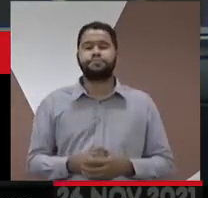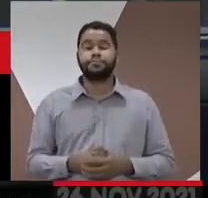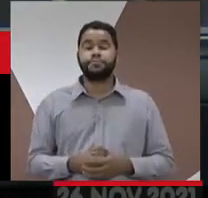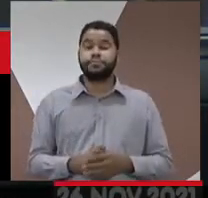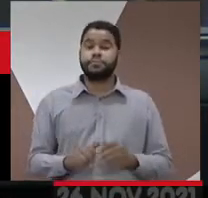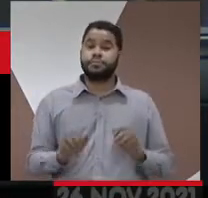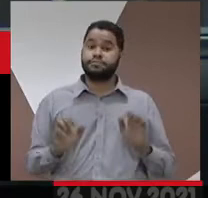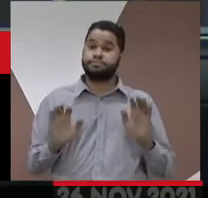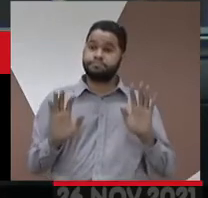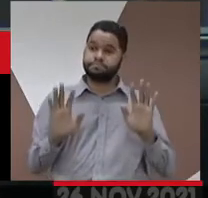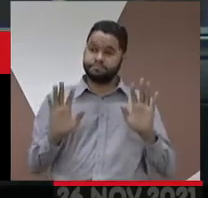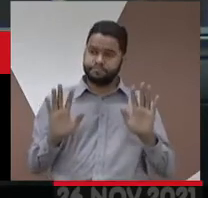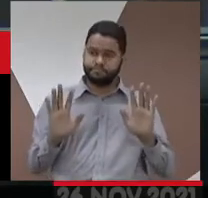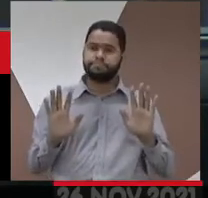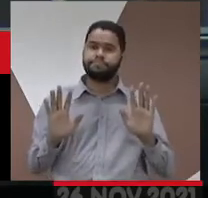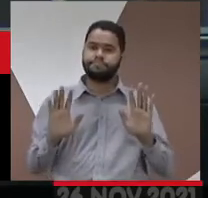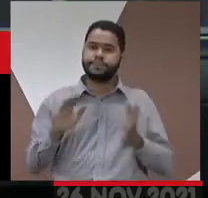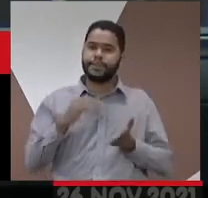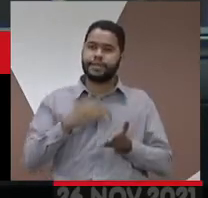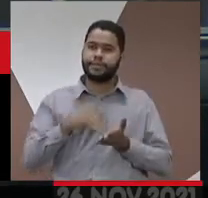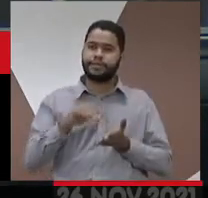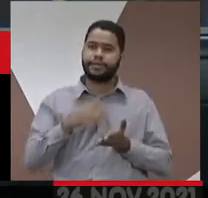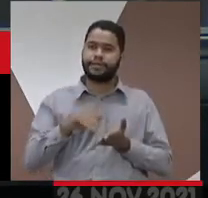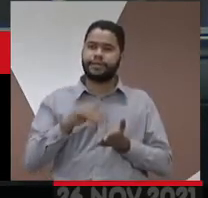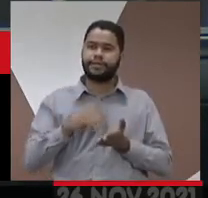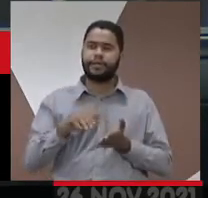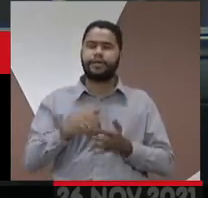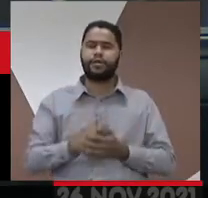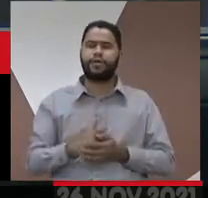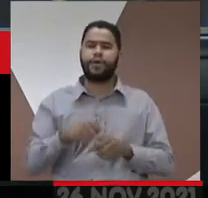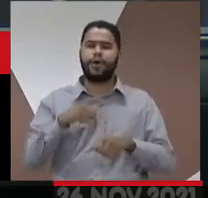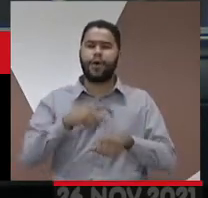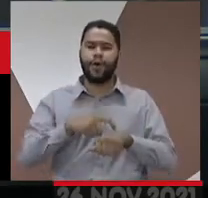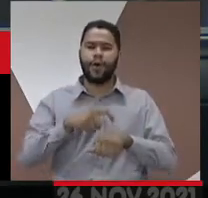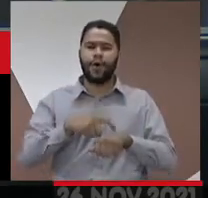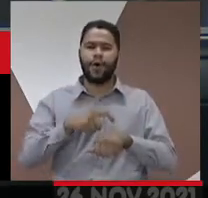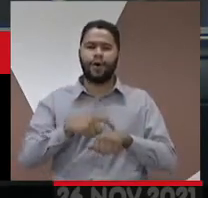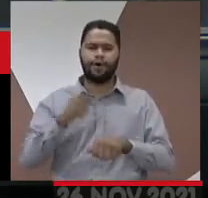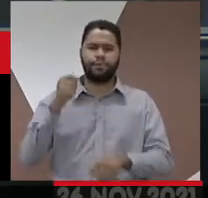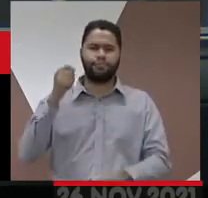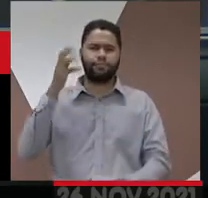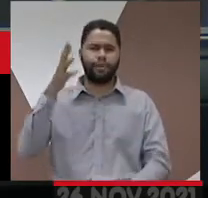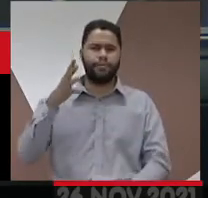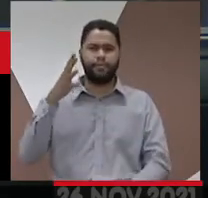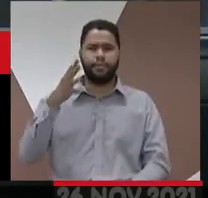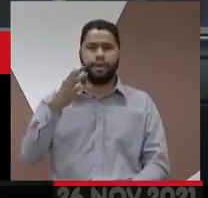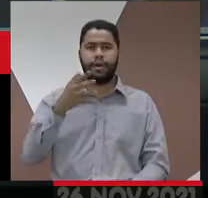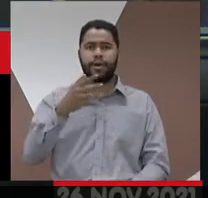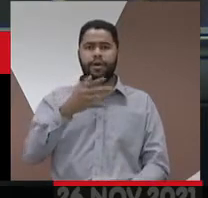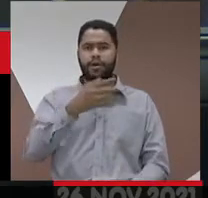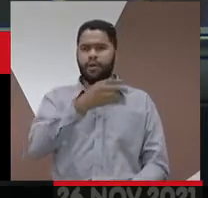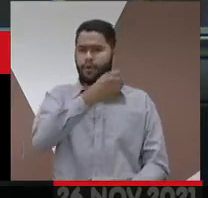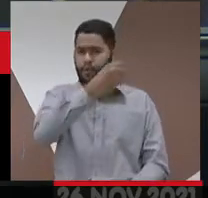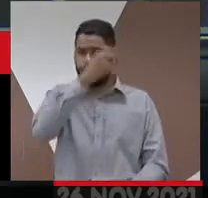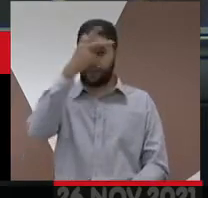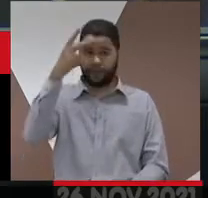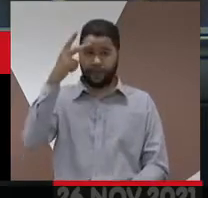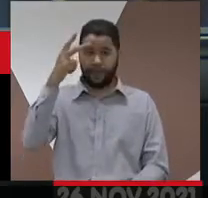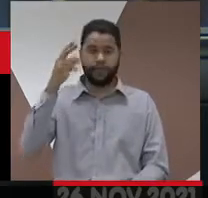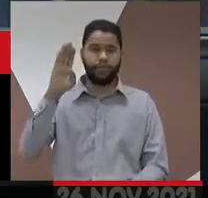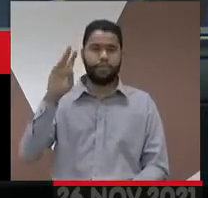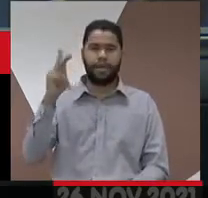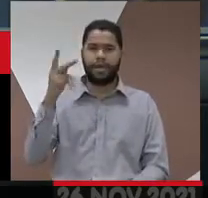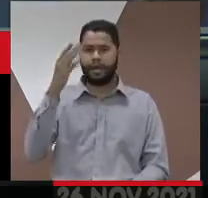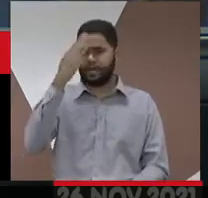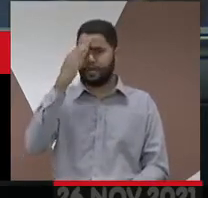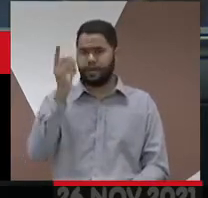Mas, secretário, quando o senhor disse que o prefeito Belo Horizonte não entendia de obras,